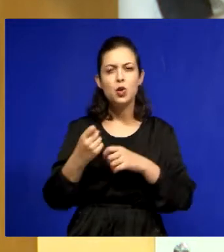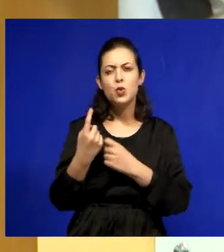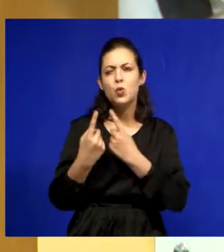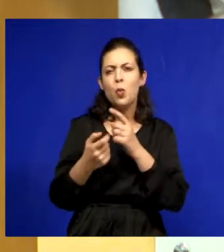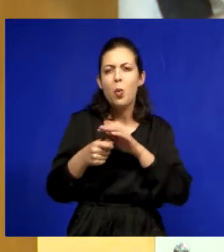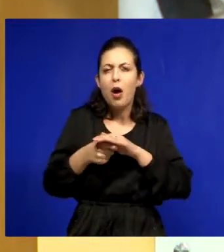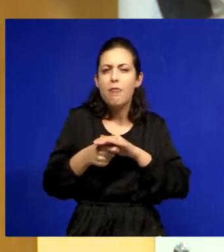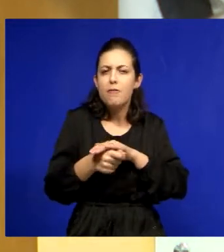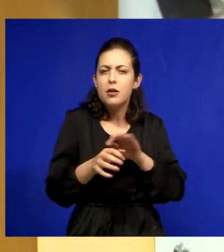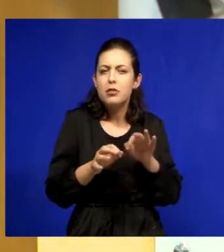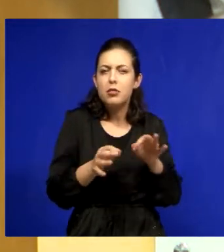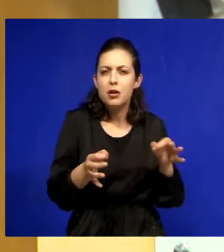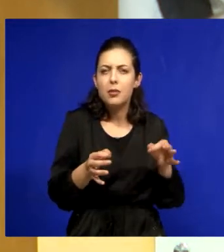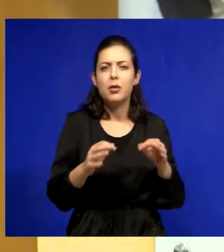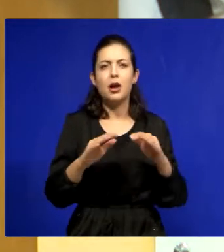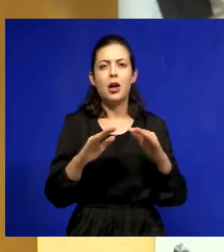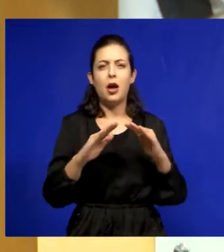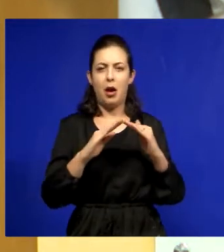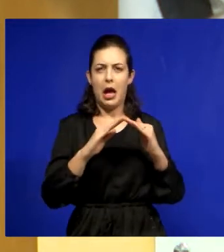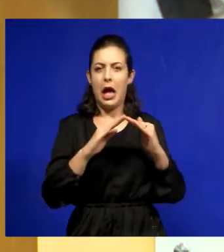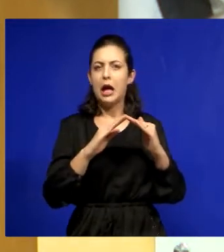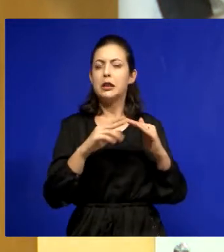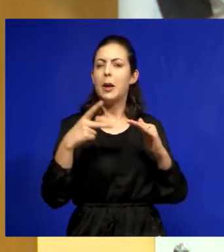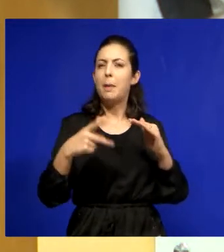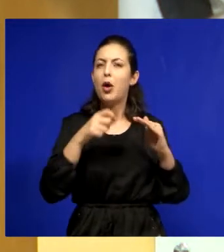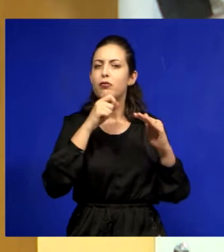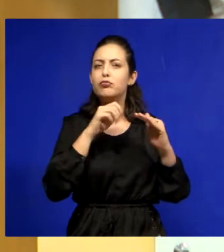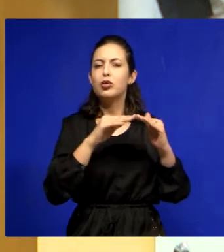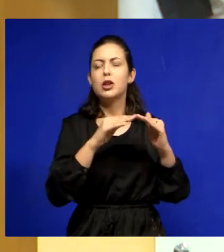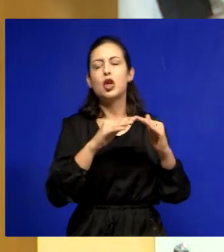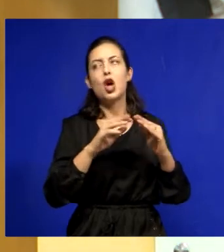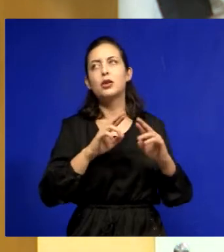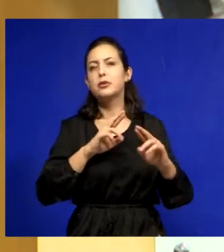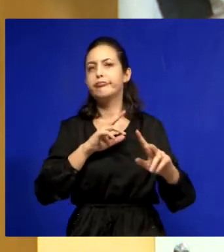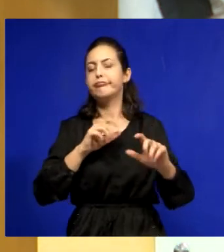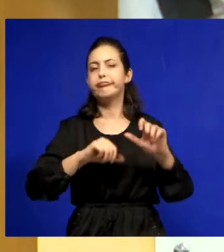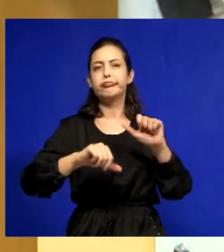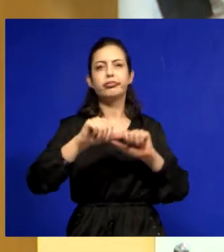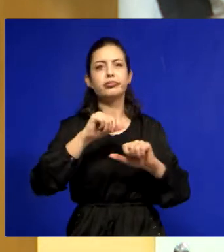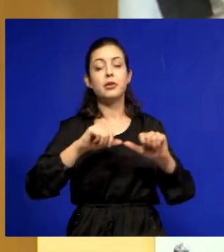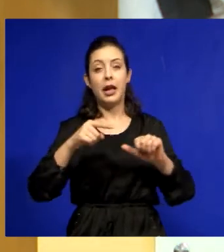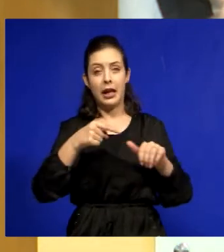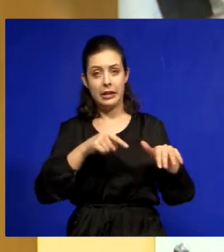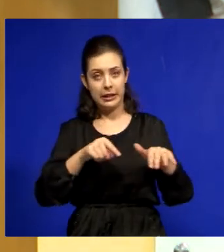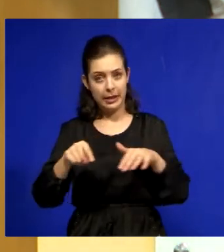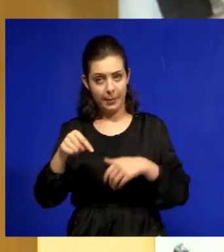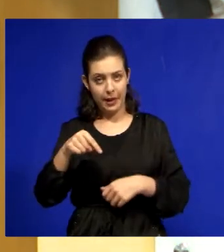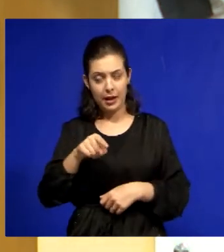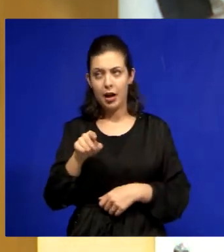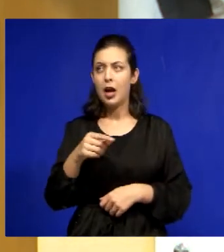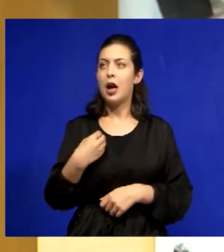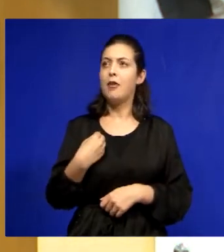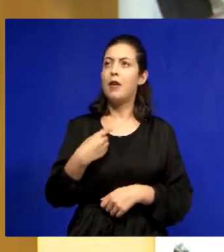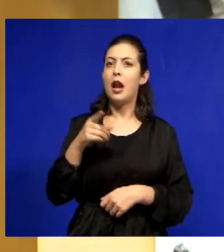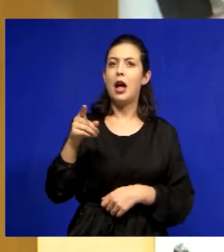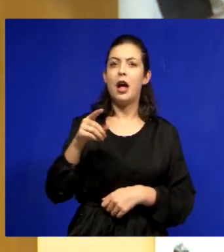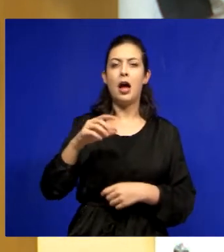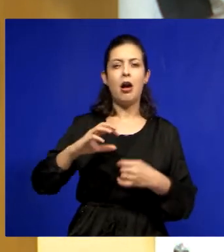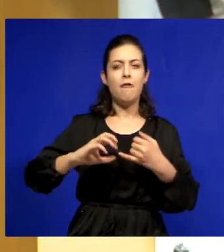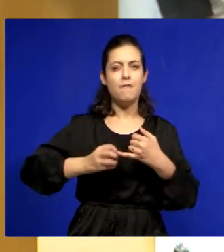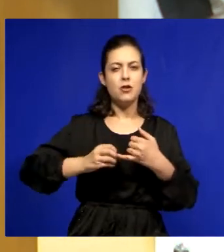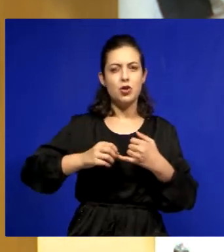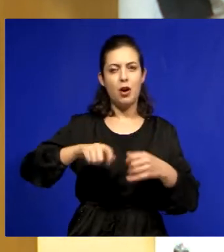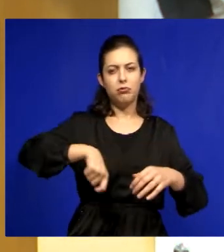investimento numa casa dessa já faz toda a diferença essa semana tivemos lá na feijoada